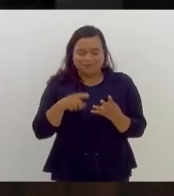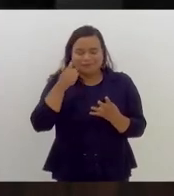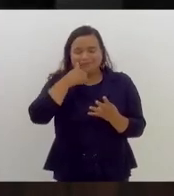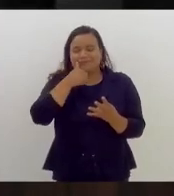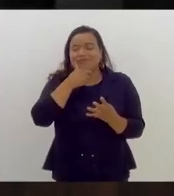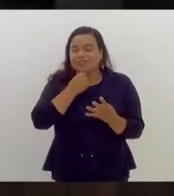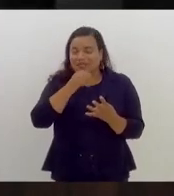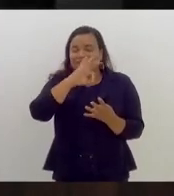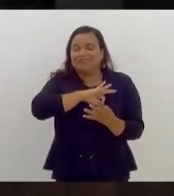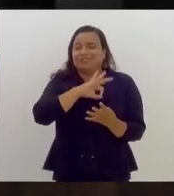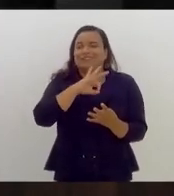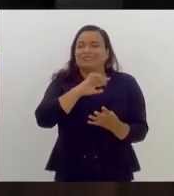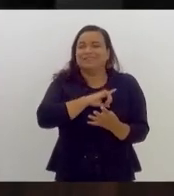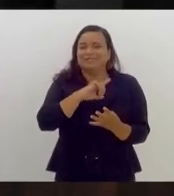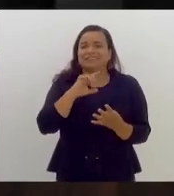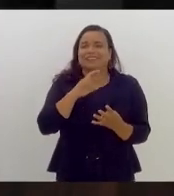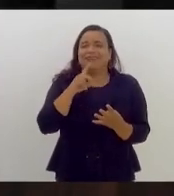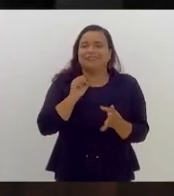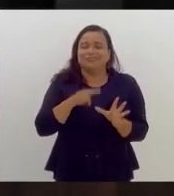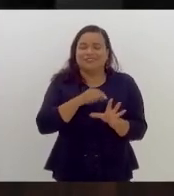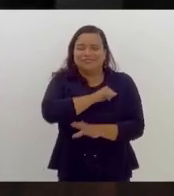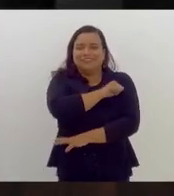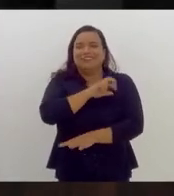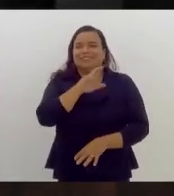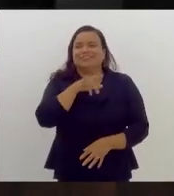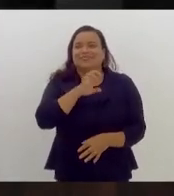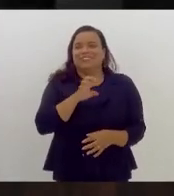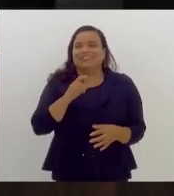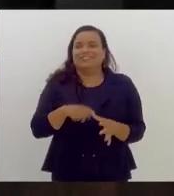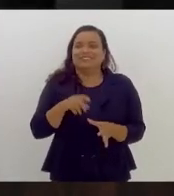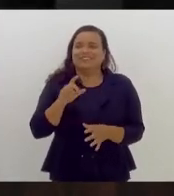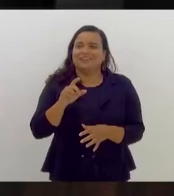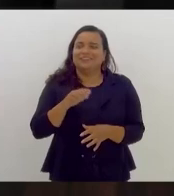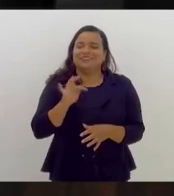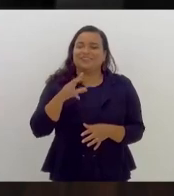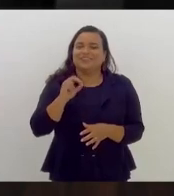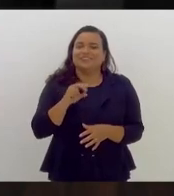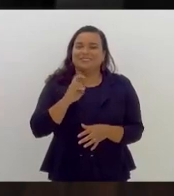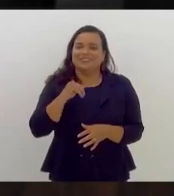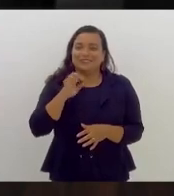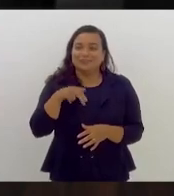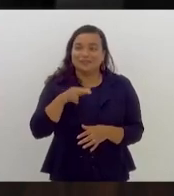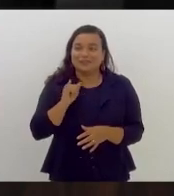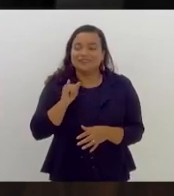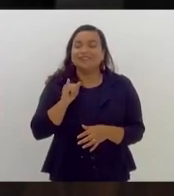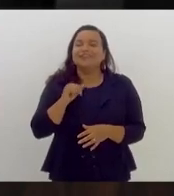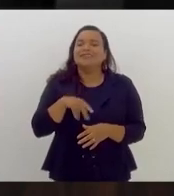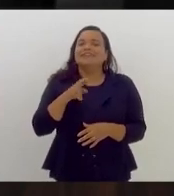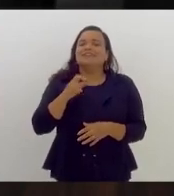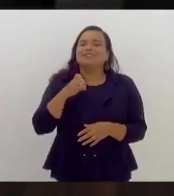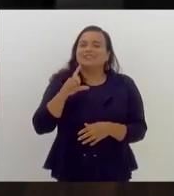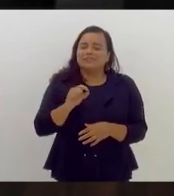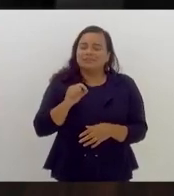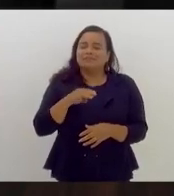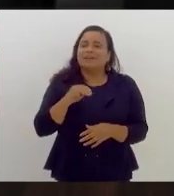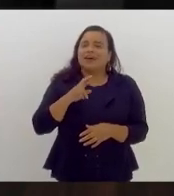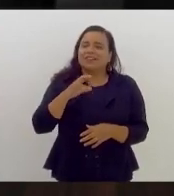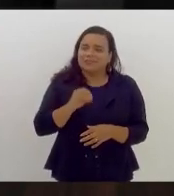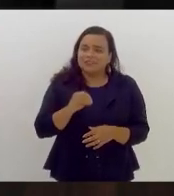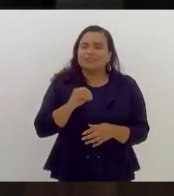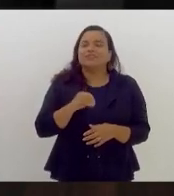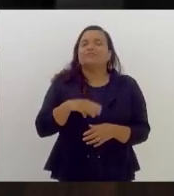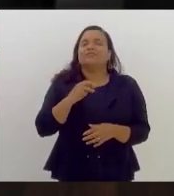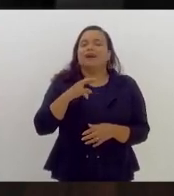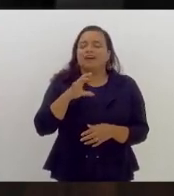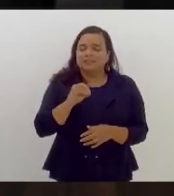Augusto, enfermeira Regiane, Fábio Silva, Felipe Albel, Flávio Serafini, Marcelo Márcio Canela, Márcio